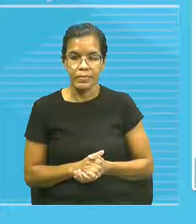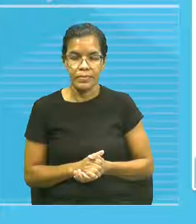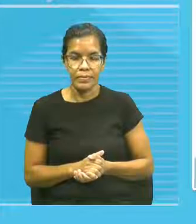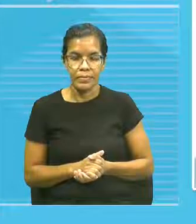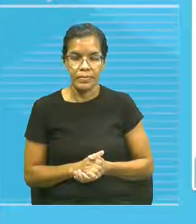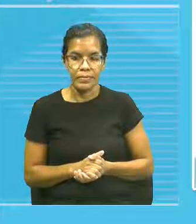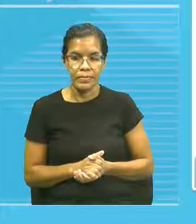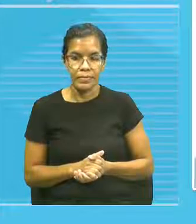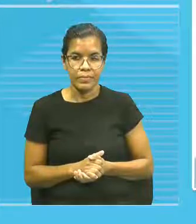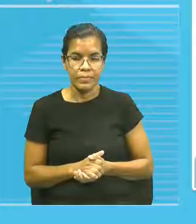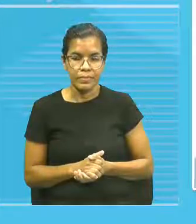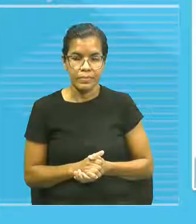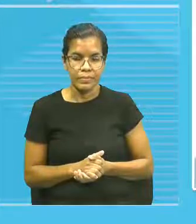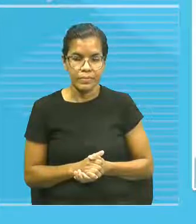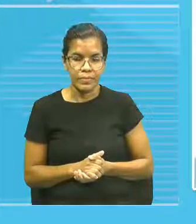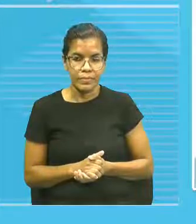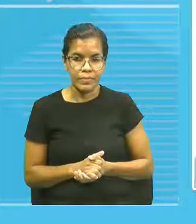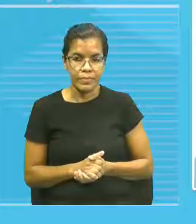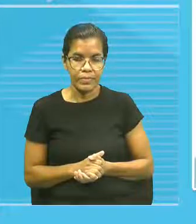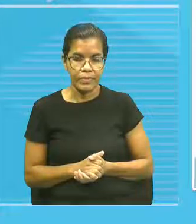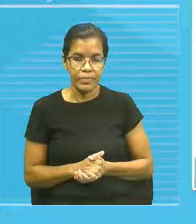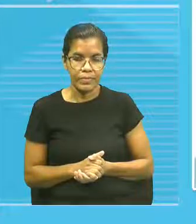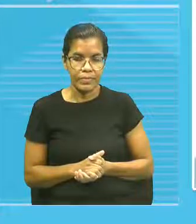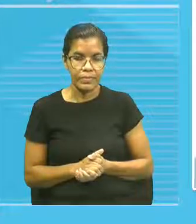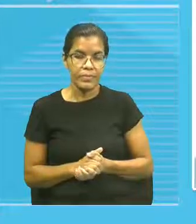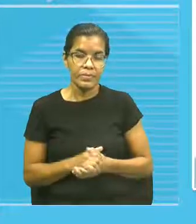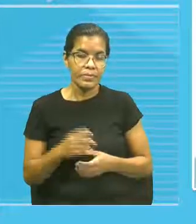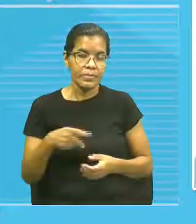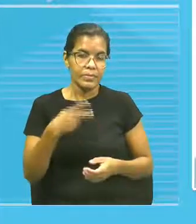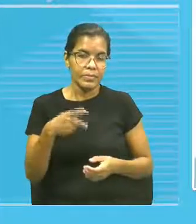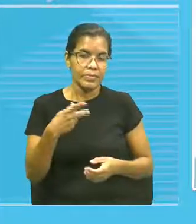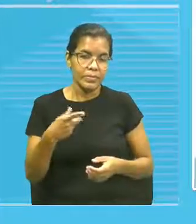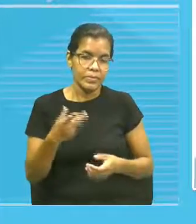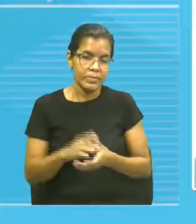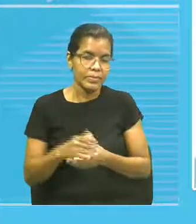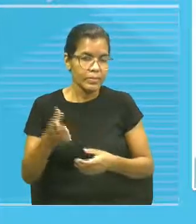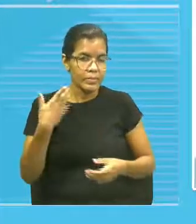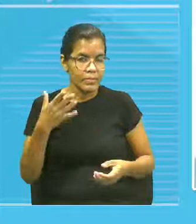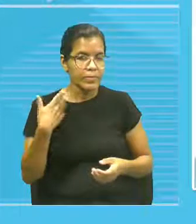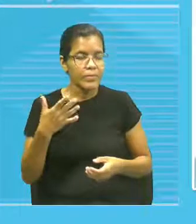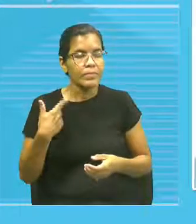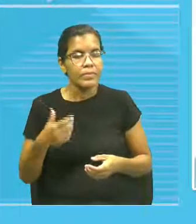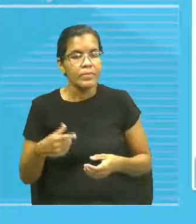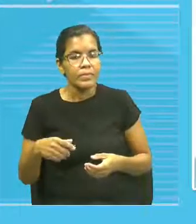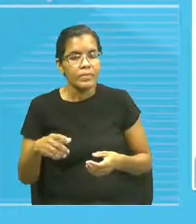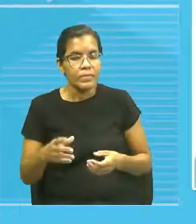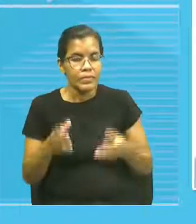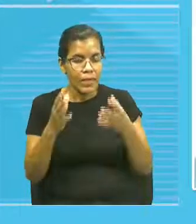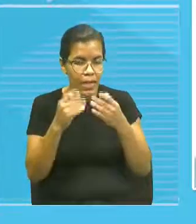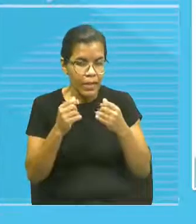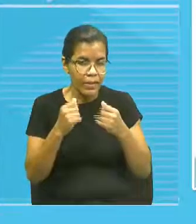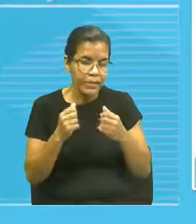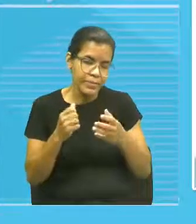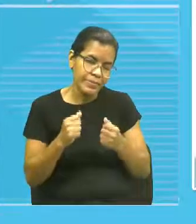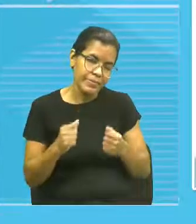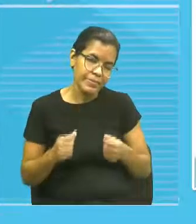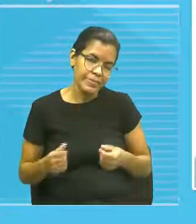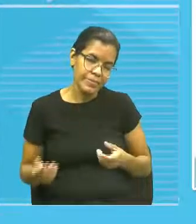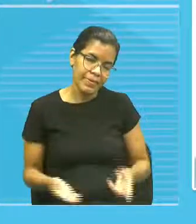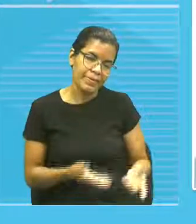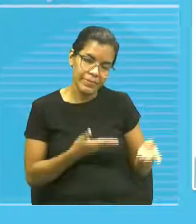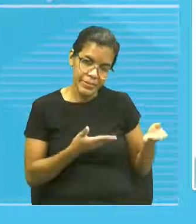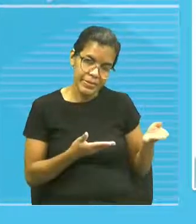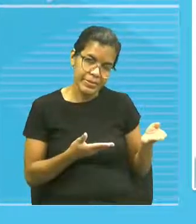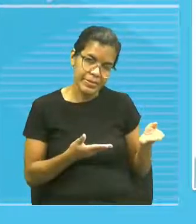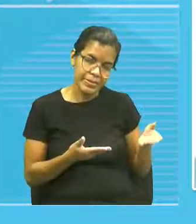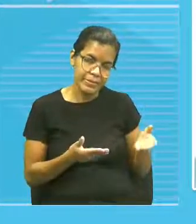Pronto. Fique à vontade, nós estamos falando sobre o poder calorífico dos alimentos, tá bom? Então seja bem-vinda,